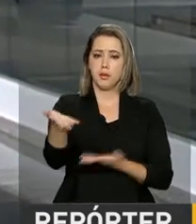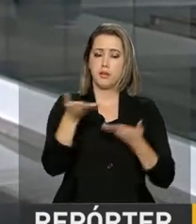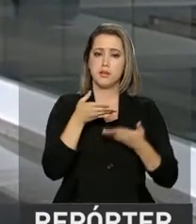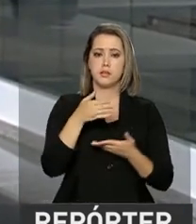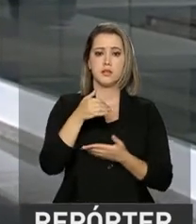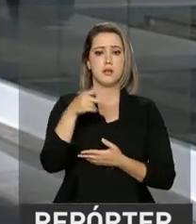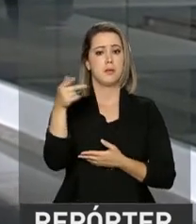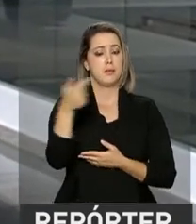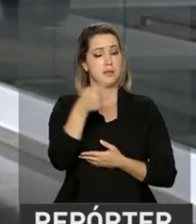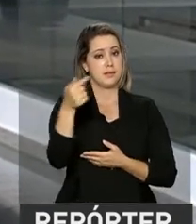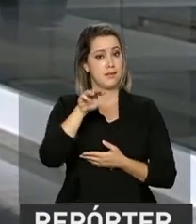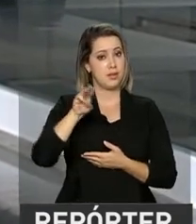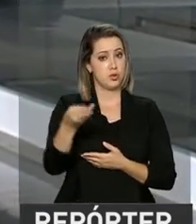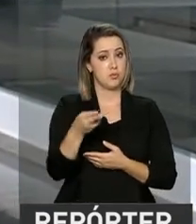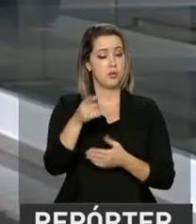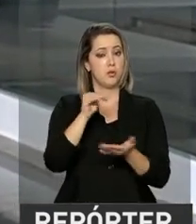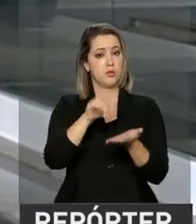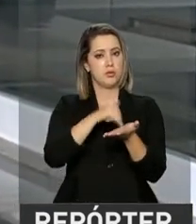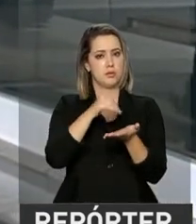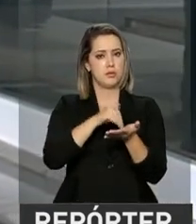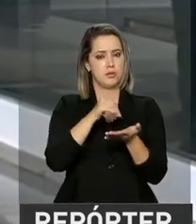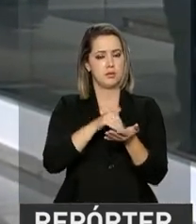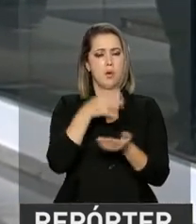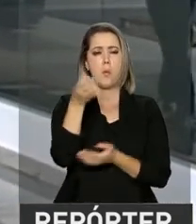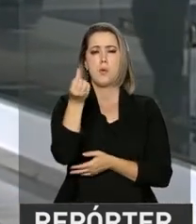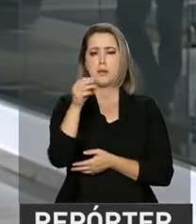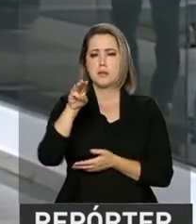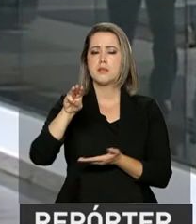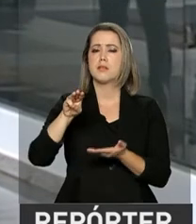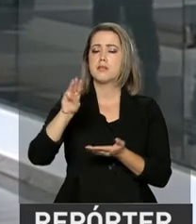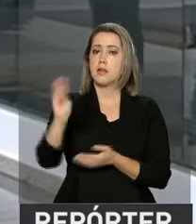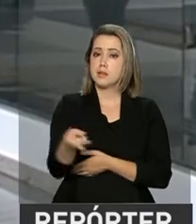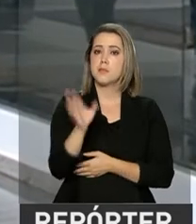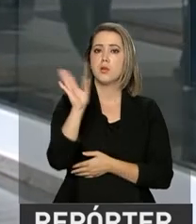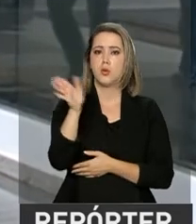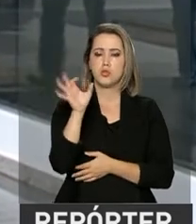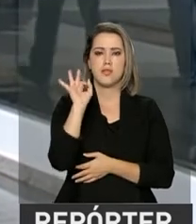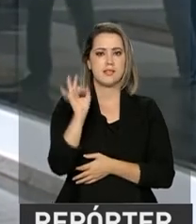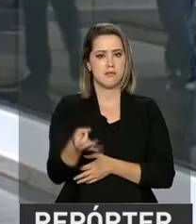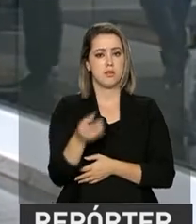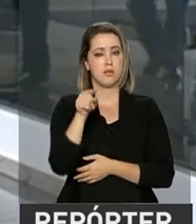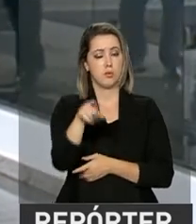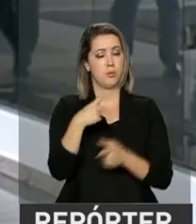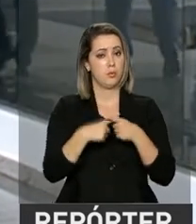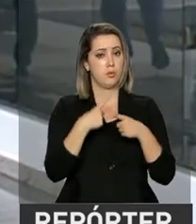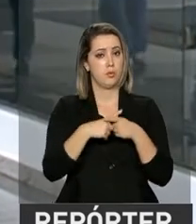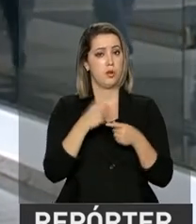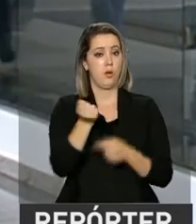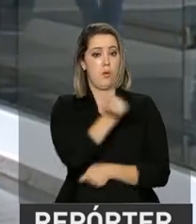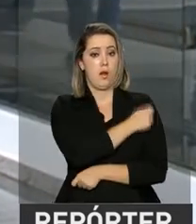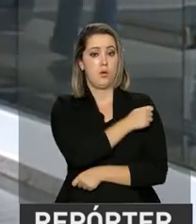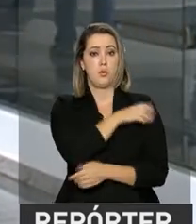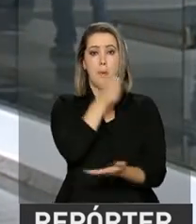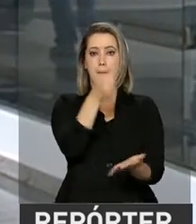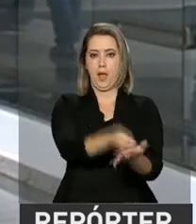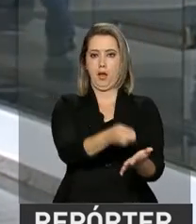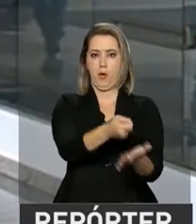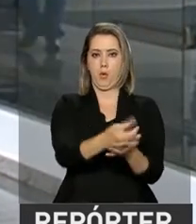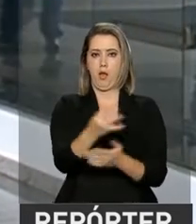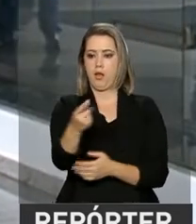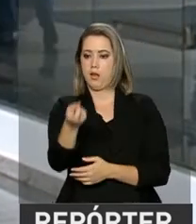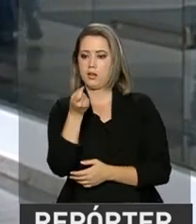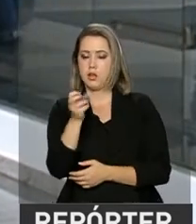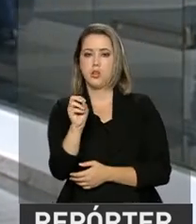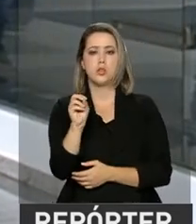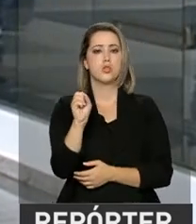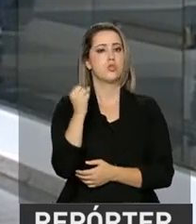pouco mais de 6 milhões já foram confirmadas isso porque os alunos ou pagaram a taxa ou então eles tinham